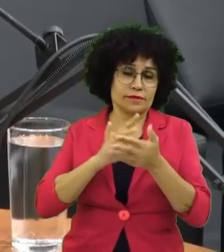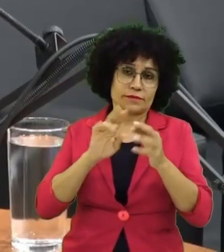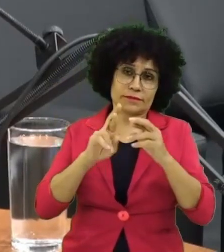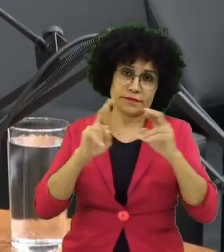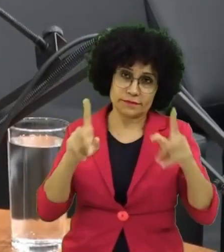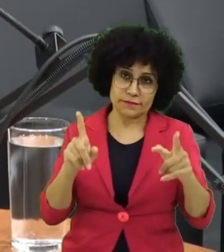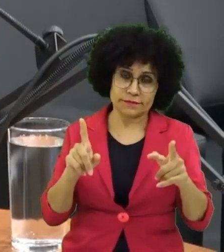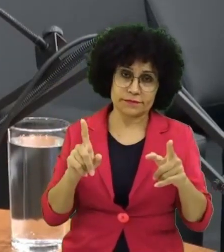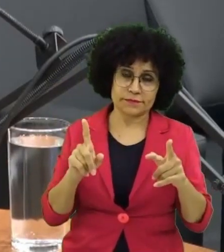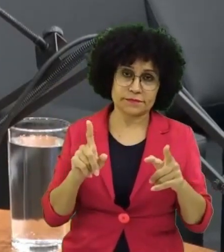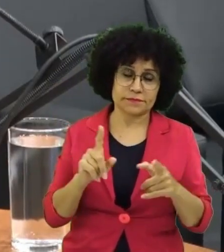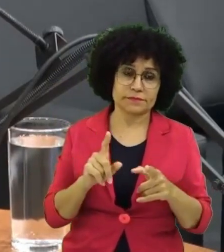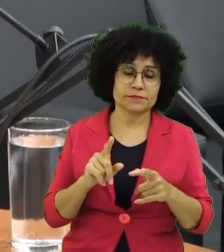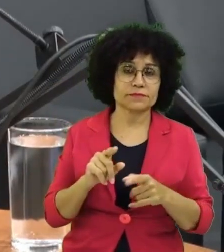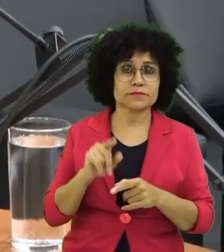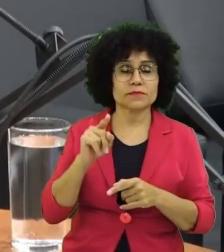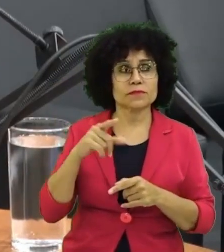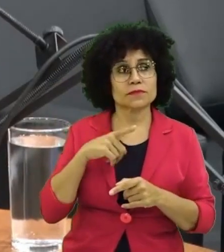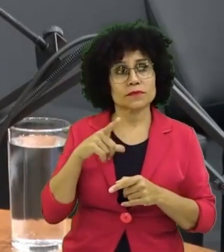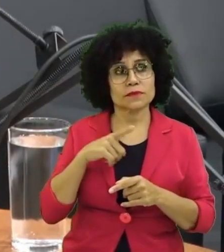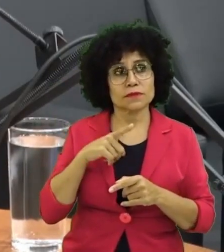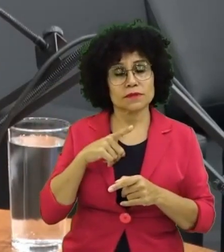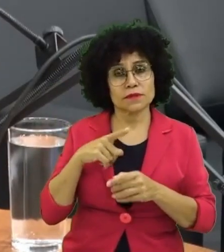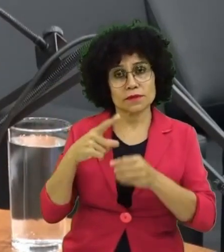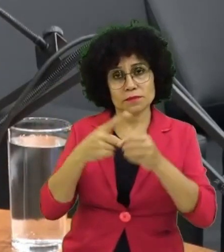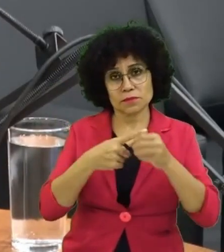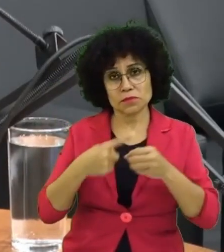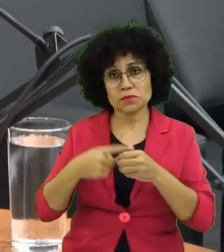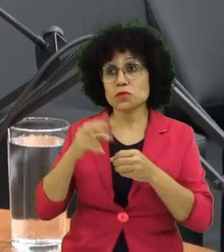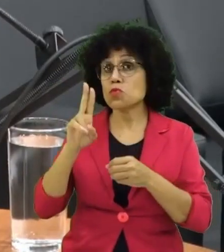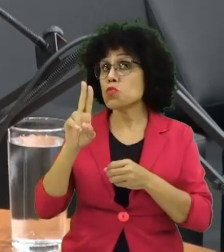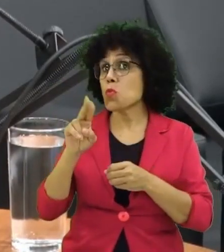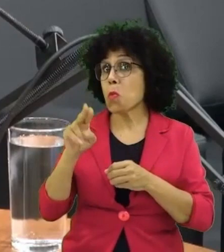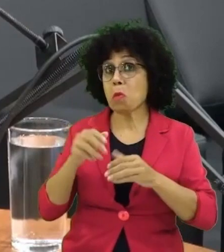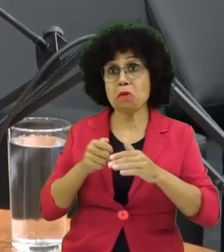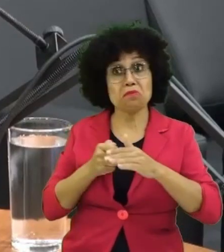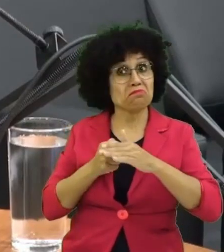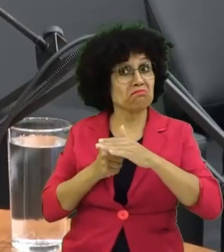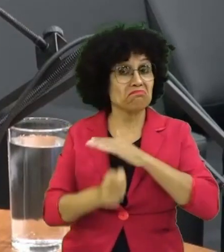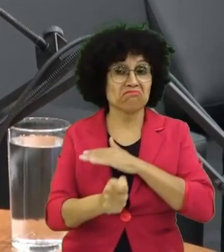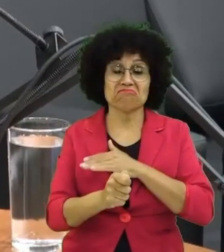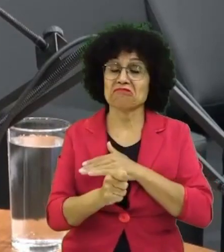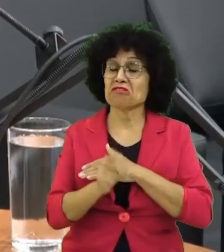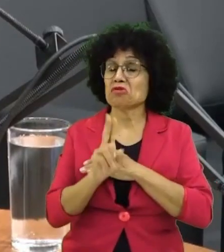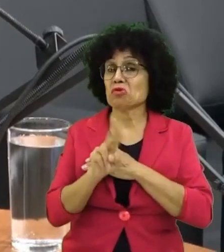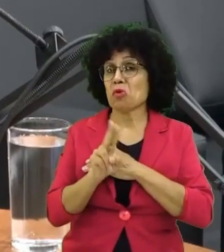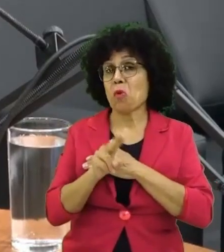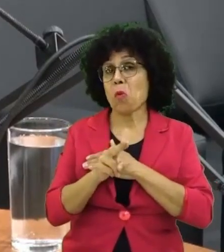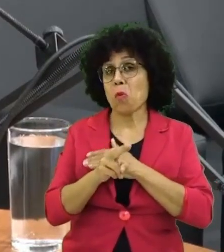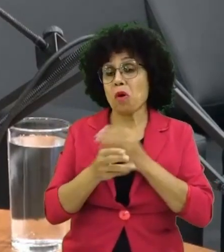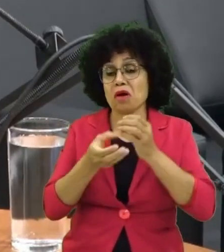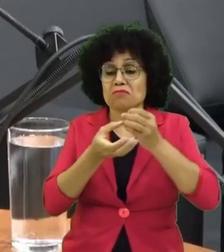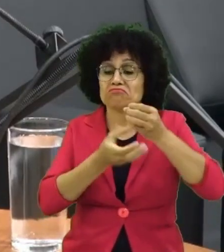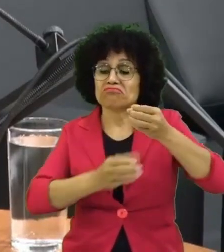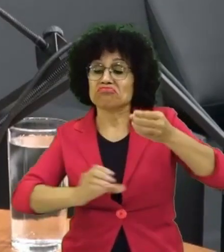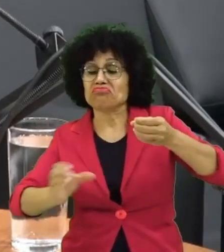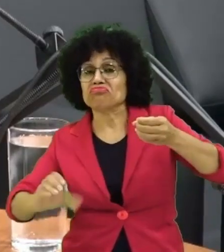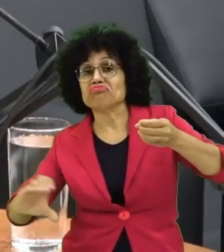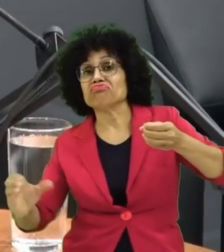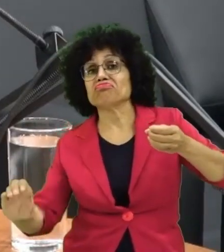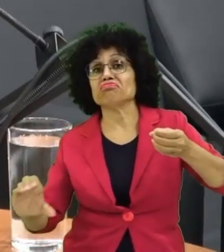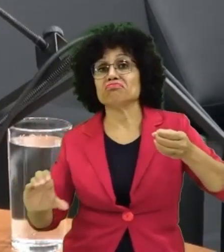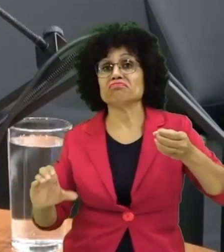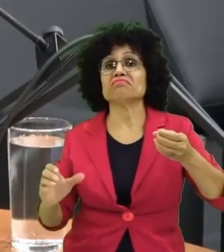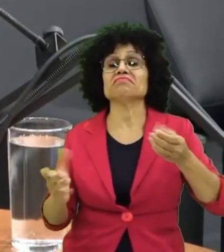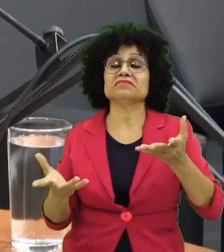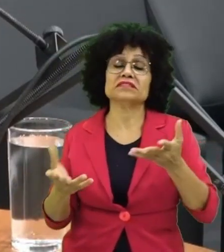diferentes, né? Então, você tem municípios que nunca investiram um centavo na ampliação da rede desde que assumiram, né,